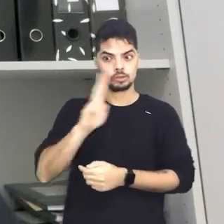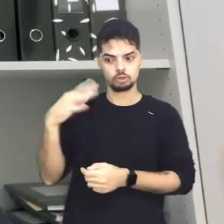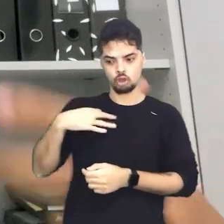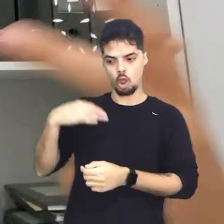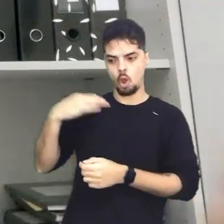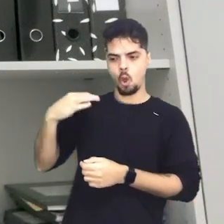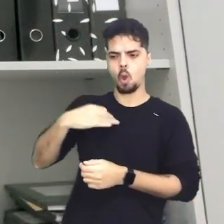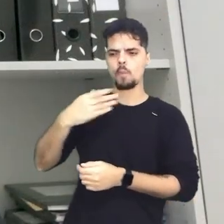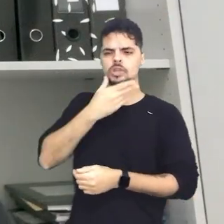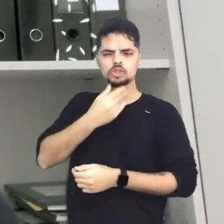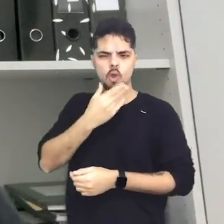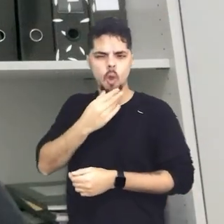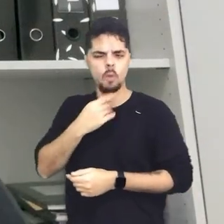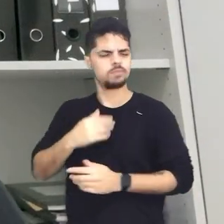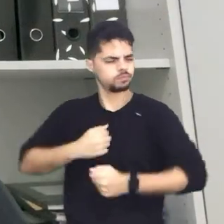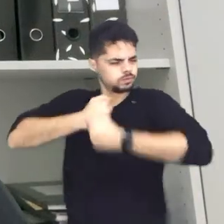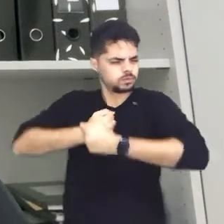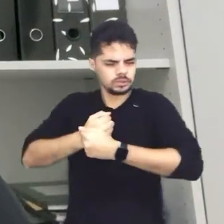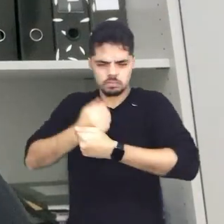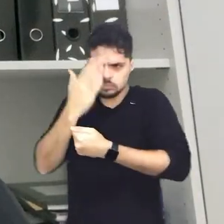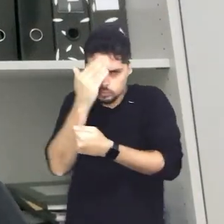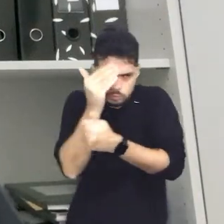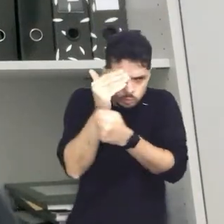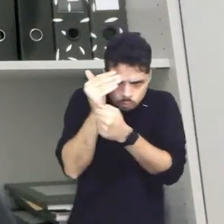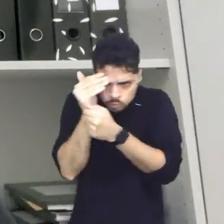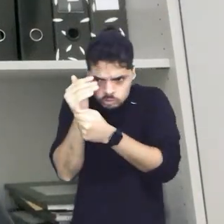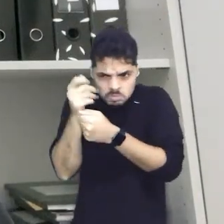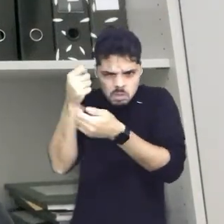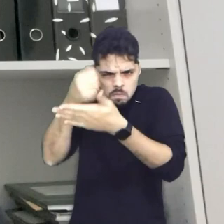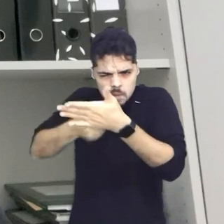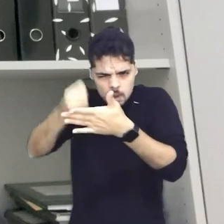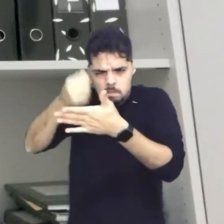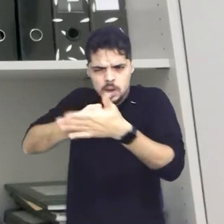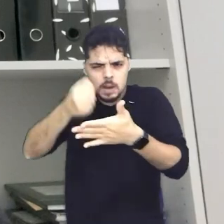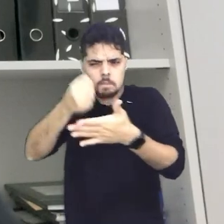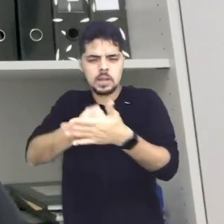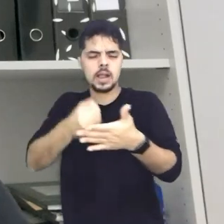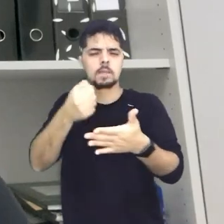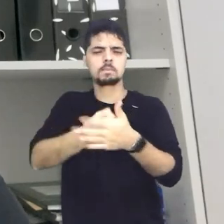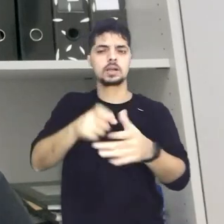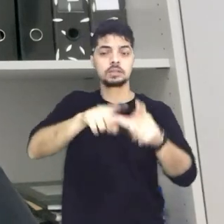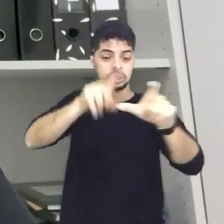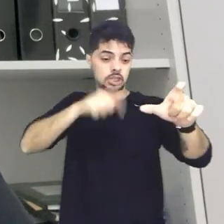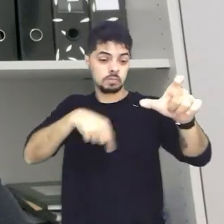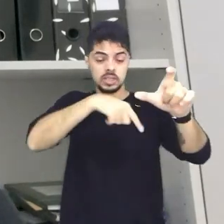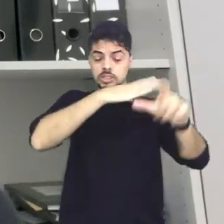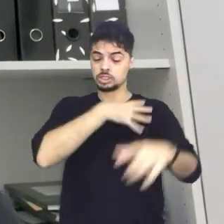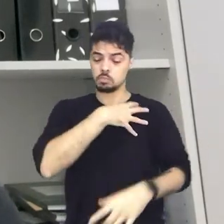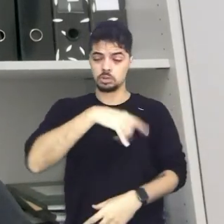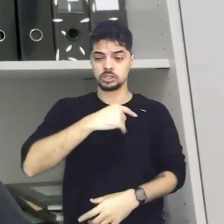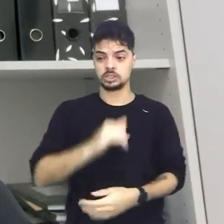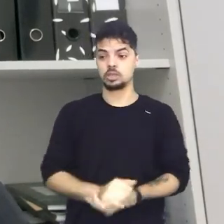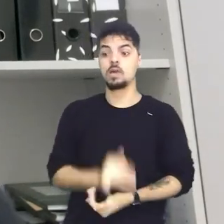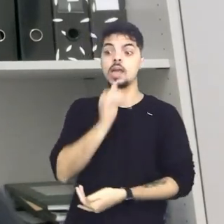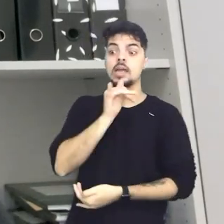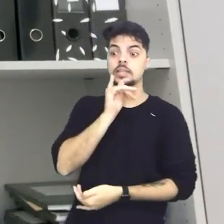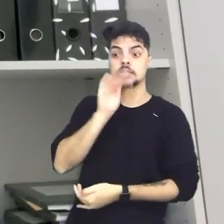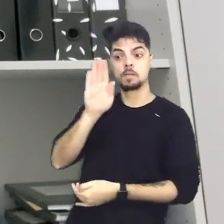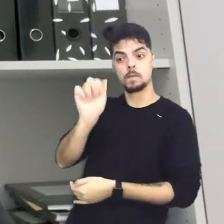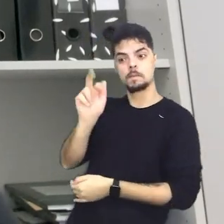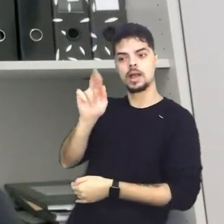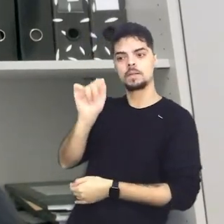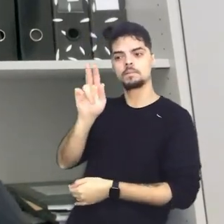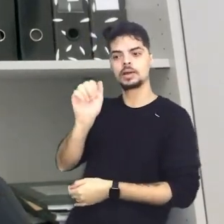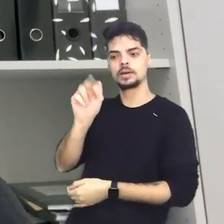mulher que se vestiu de soldado para lutar pela independência na Bahia, trazer imagens da pernambucana Bárbara